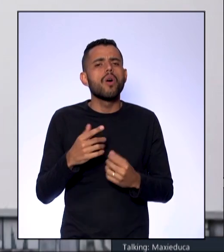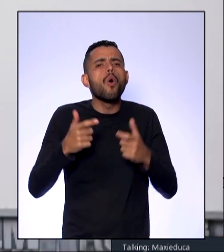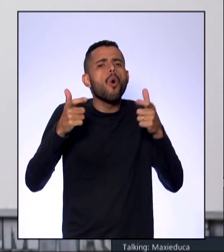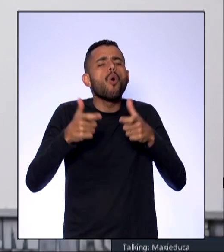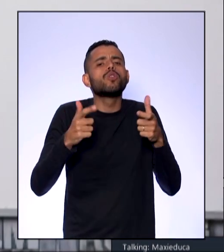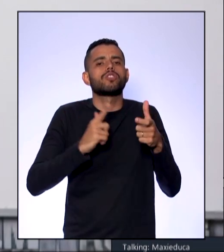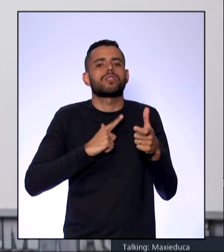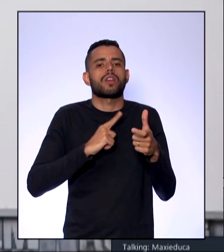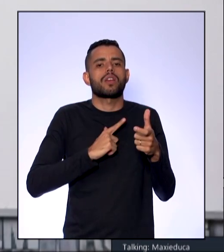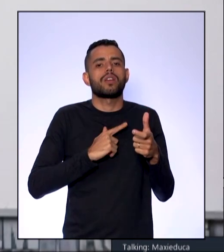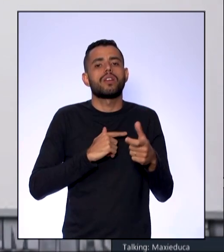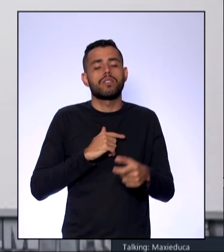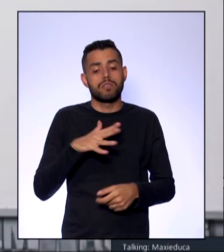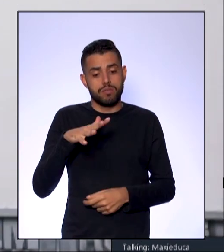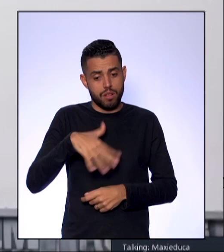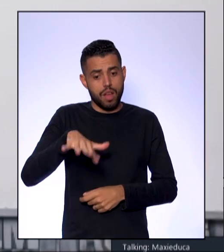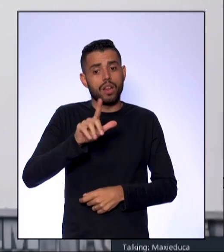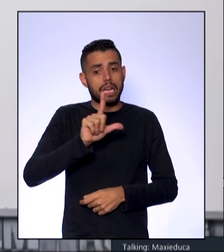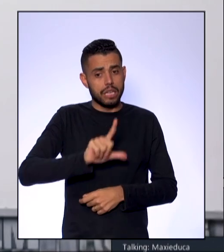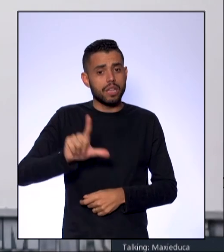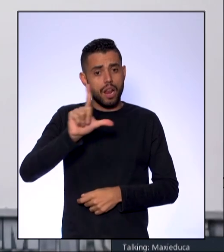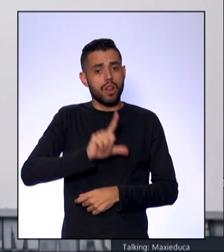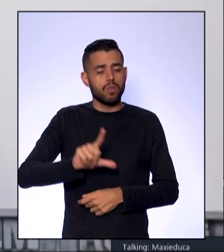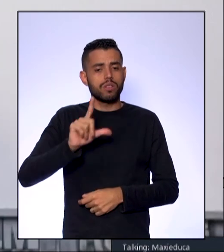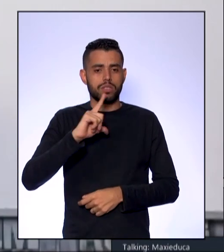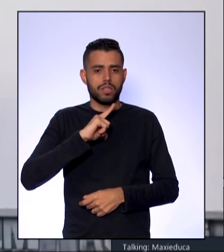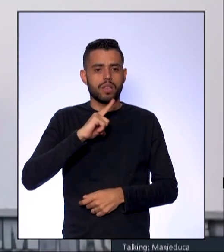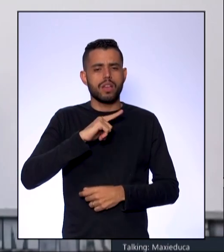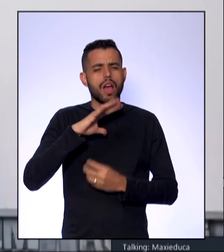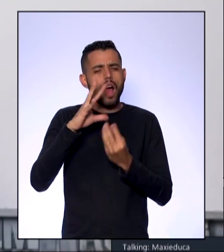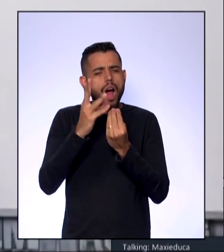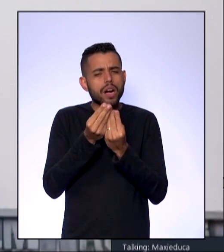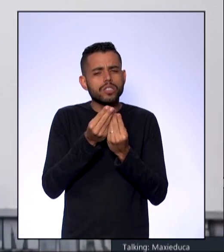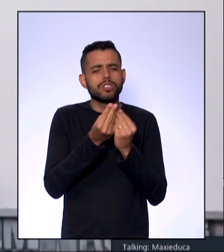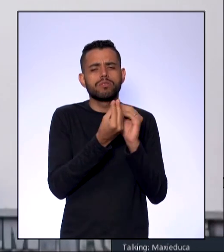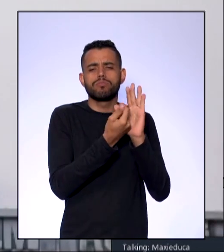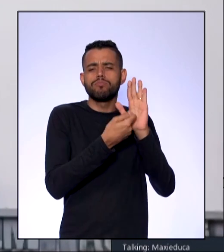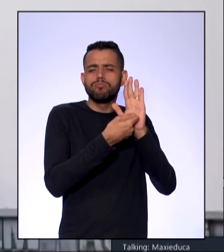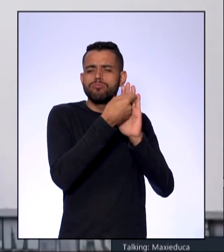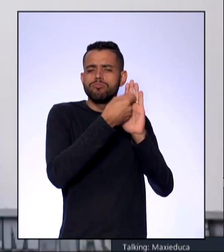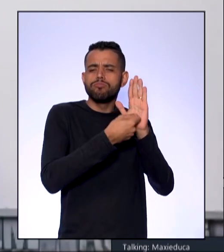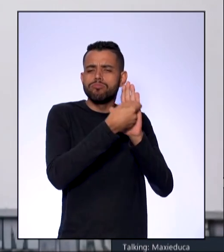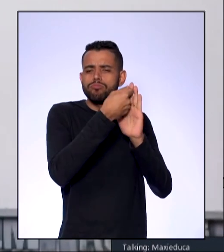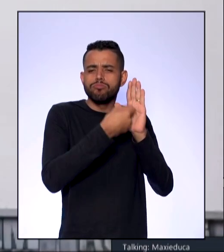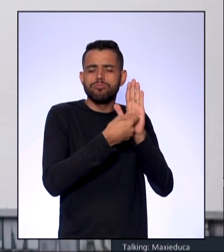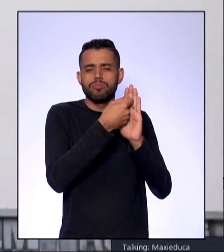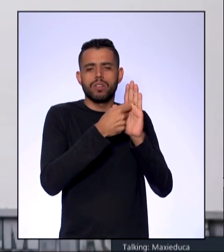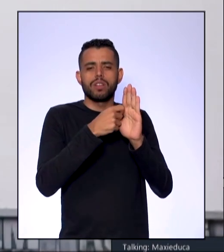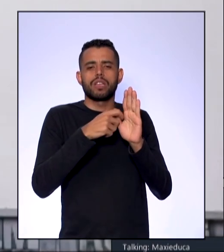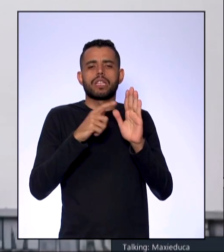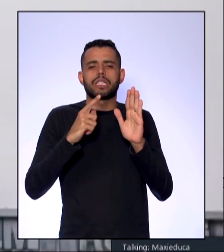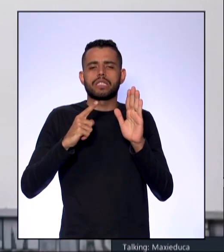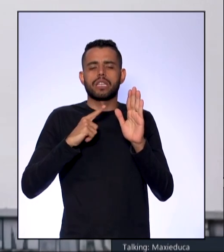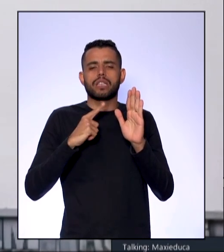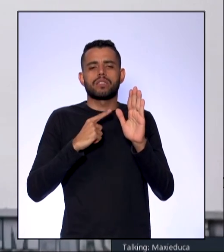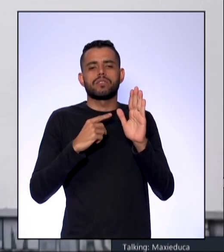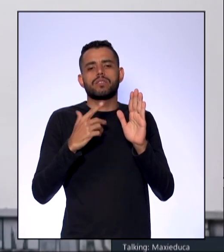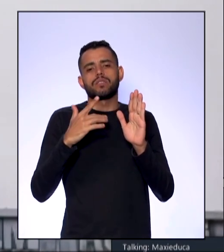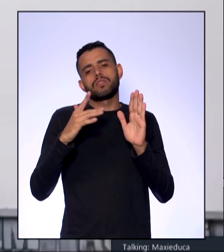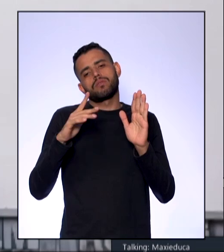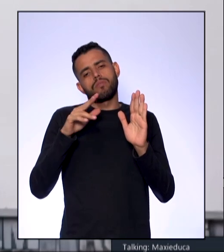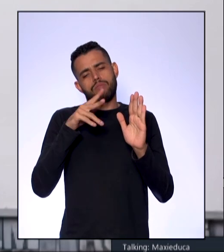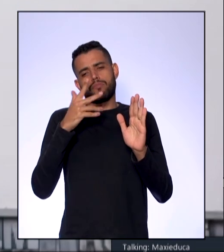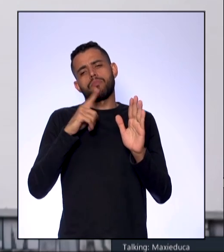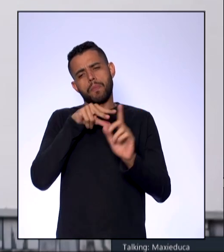aparece no âmbito da literatura em especial. Então, a arte rupestre, aquela arte das cavernas, que nós temos ali algumas